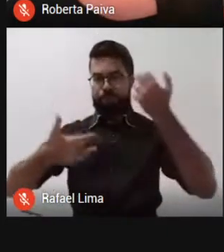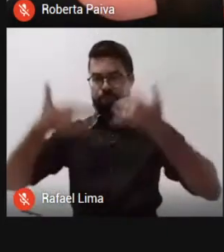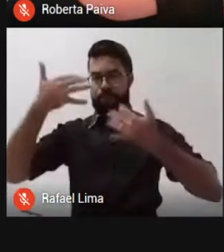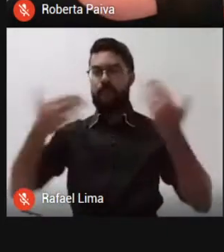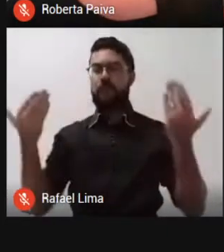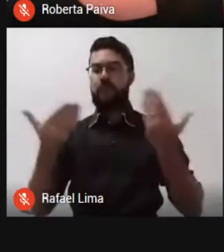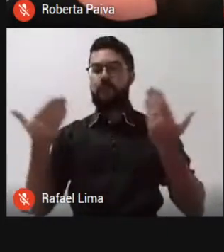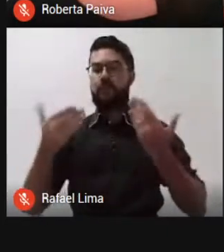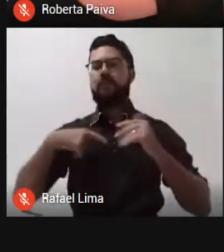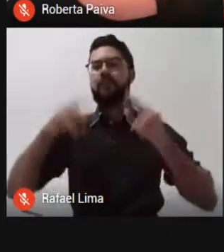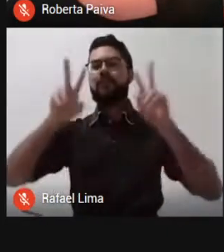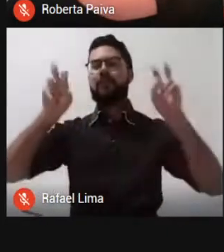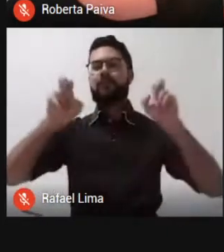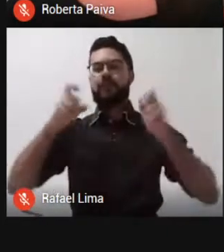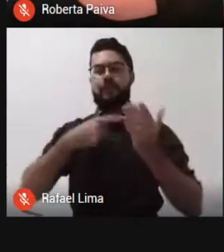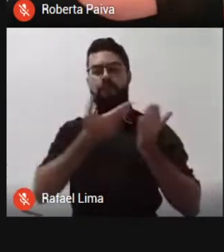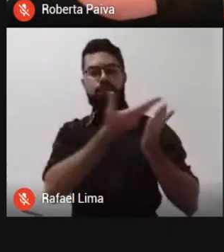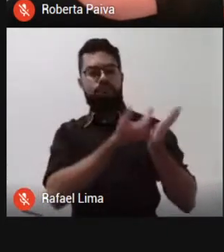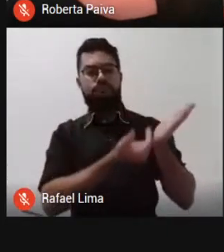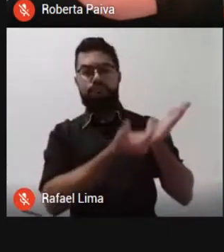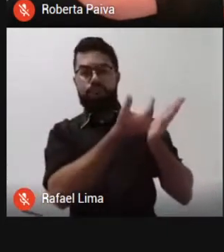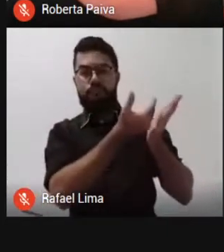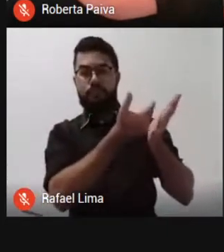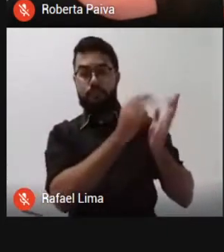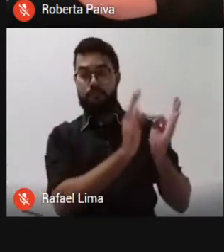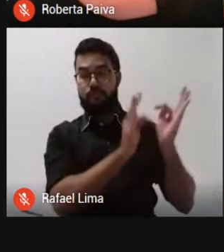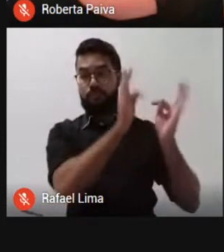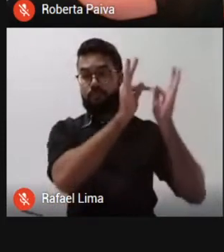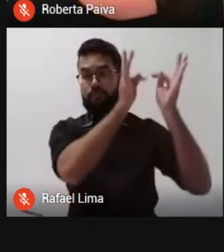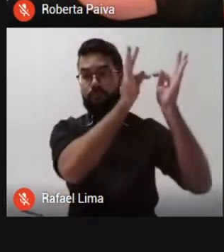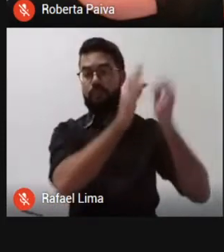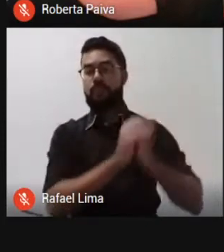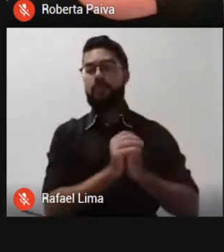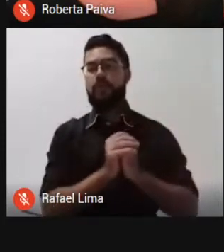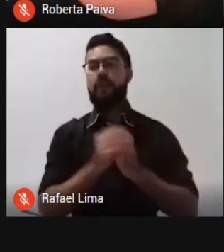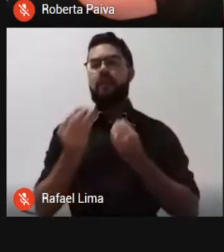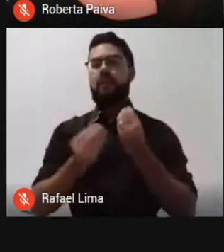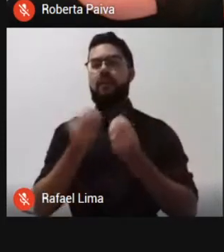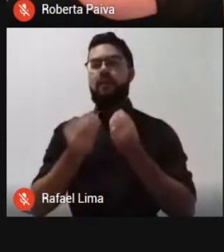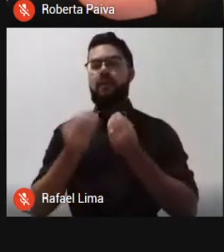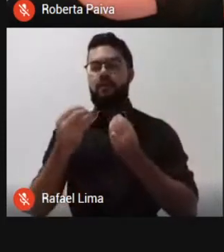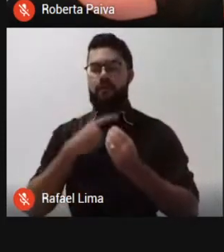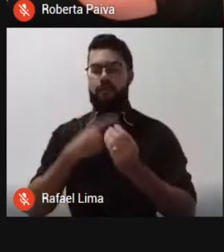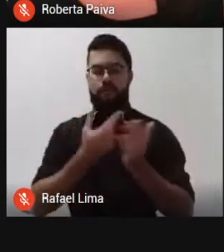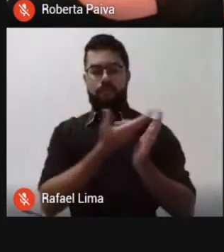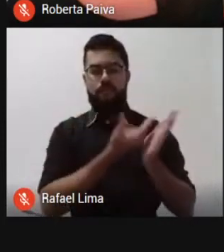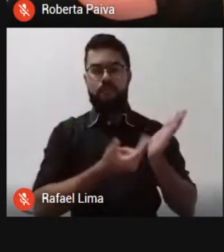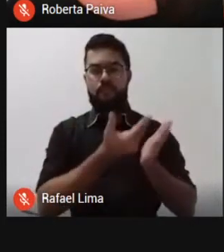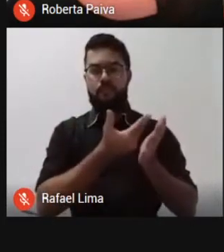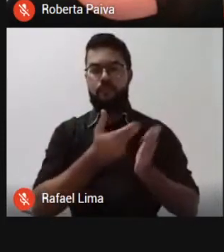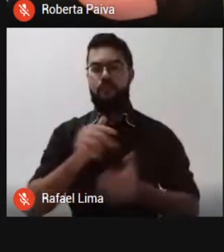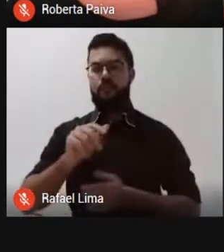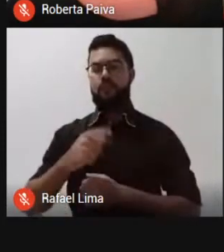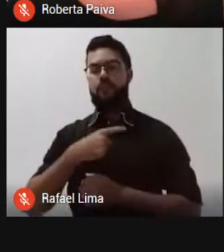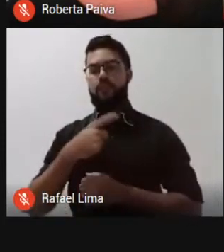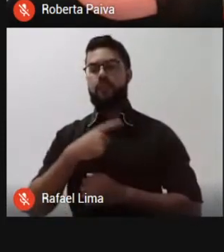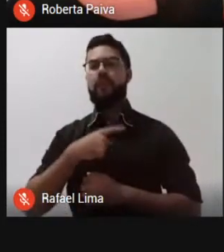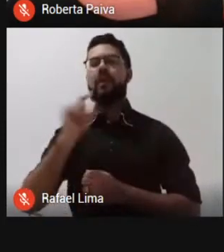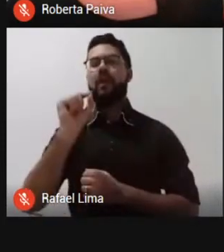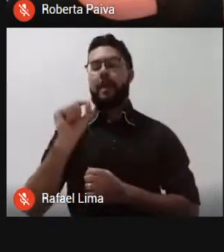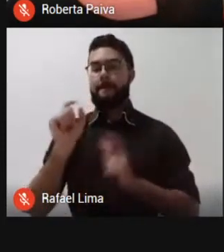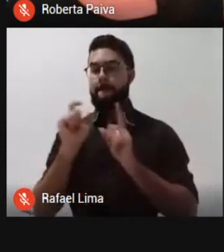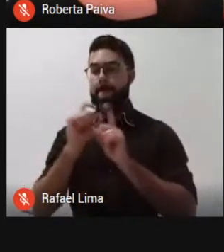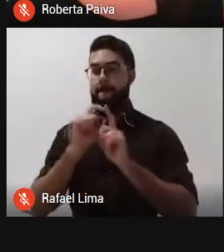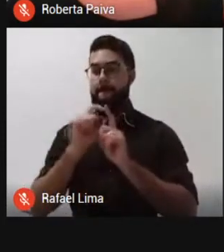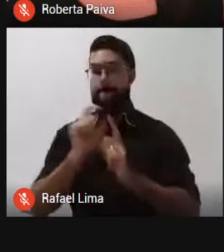e tecnologias, é a temática sobre LOD e desenho paramétrico, né? LOD, que é uma sigla que, em inglês,